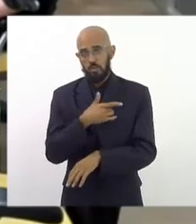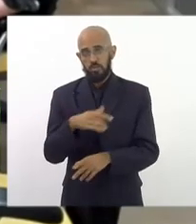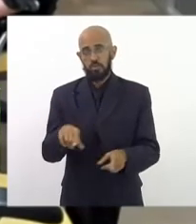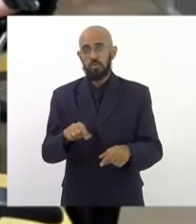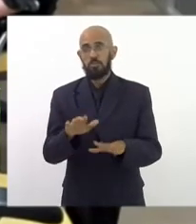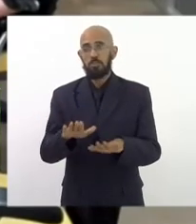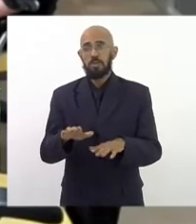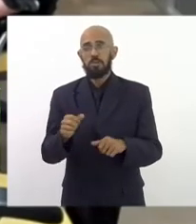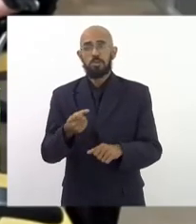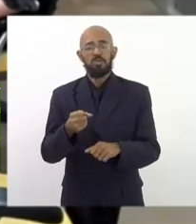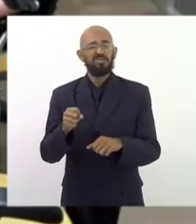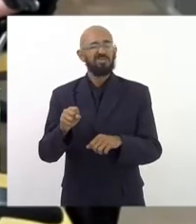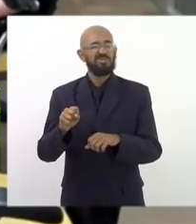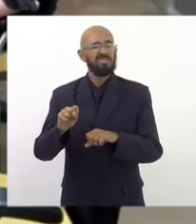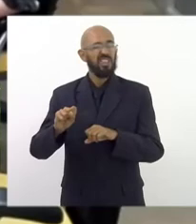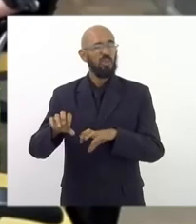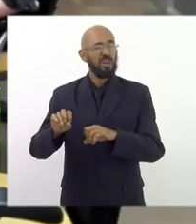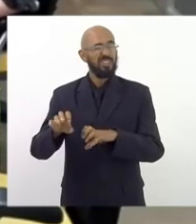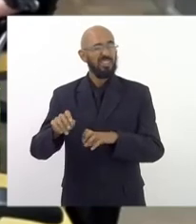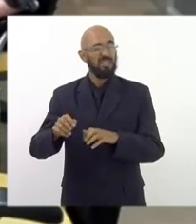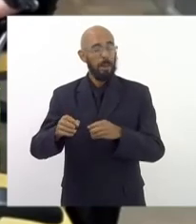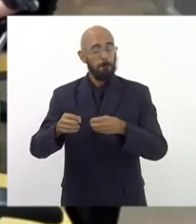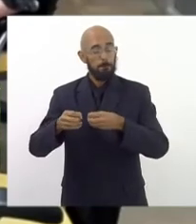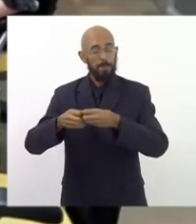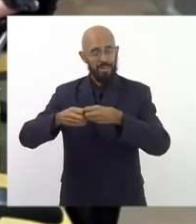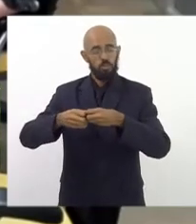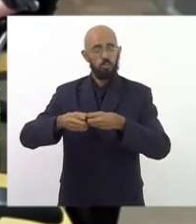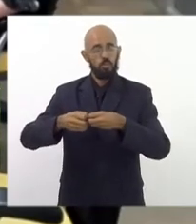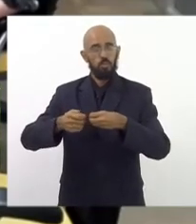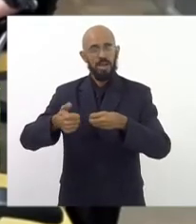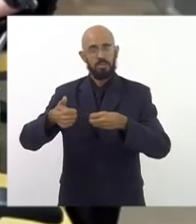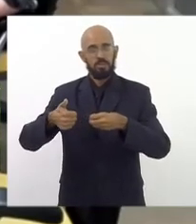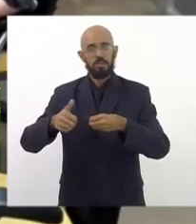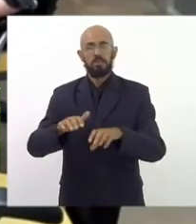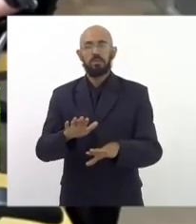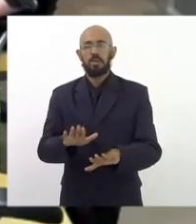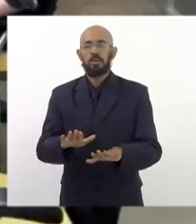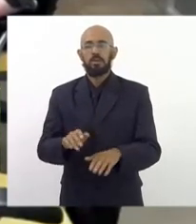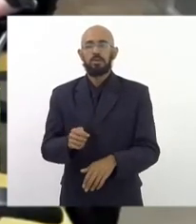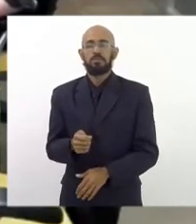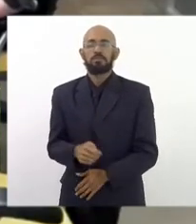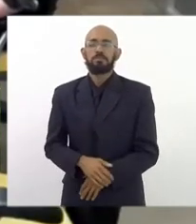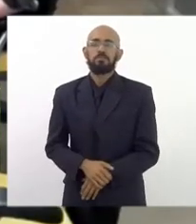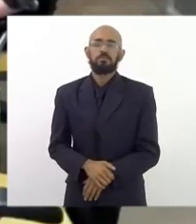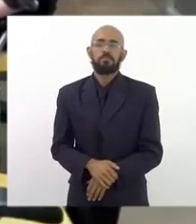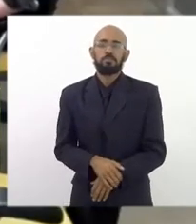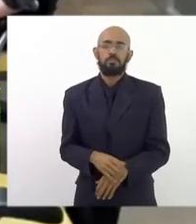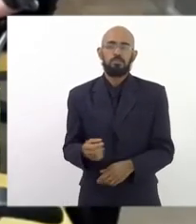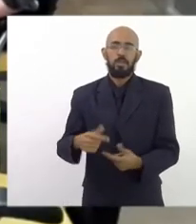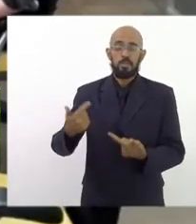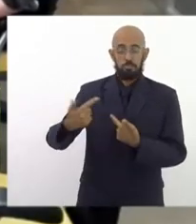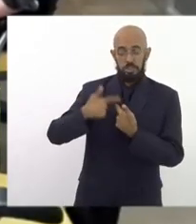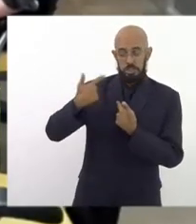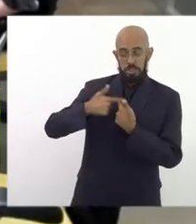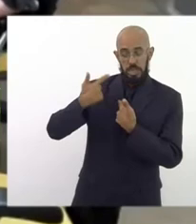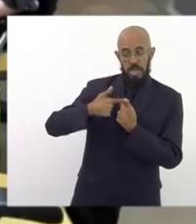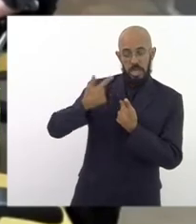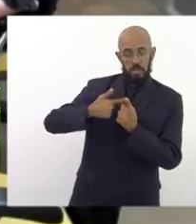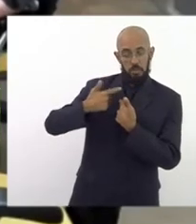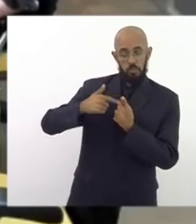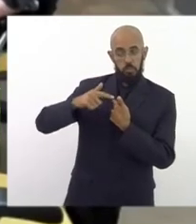não conseguimos, ficamos próximo, é muito próximo, apesar, o pessoal me xingava aqui, porque